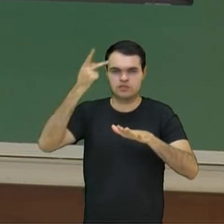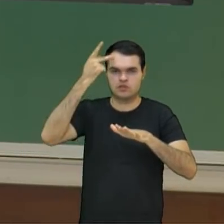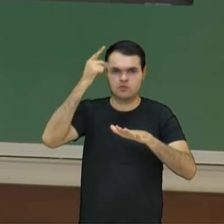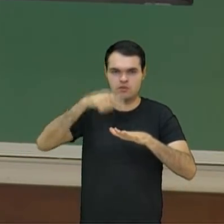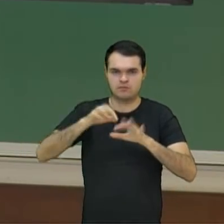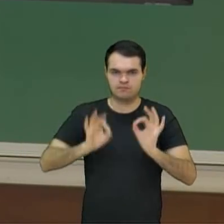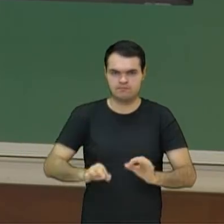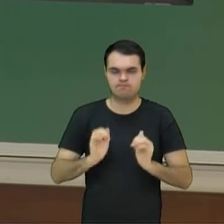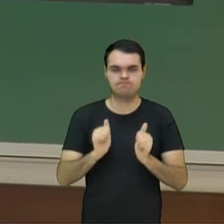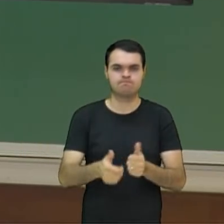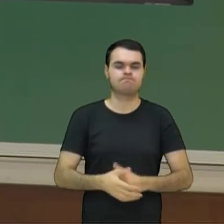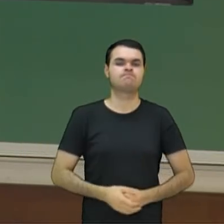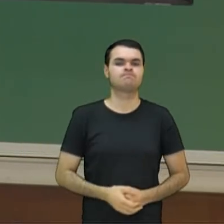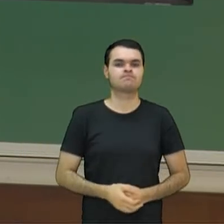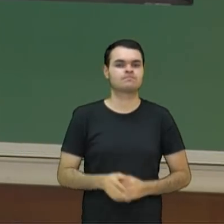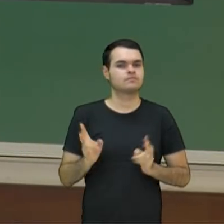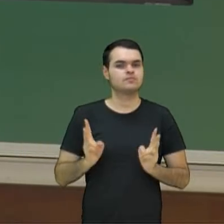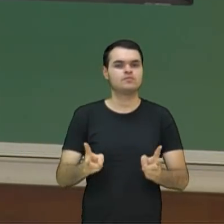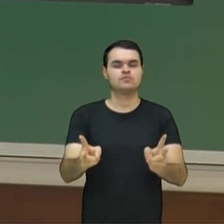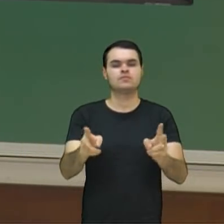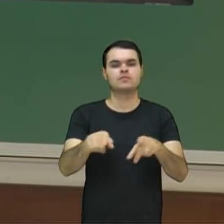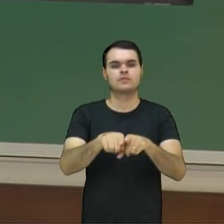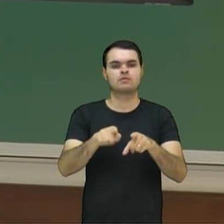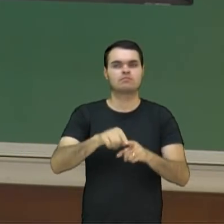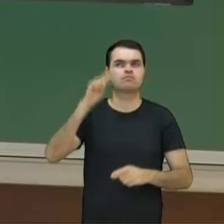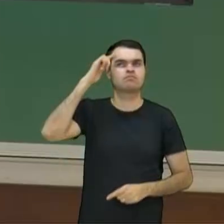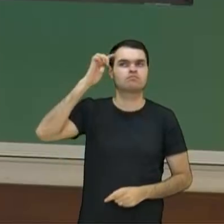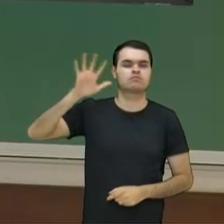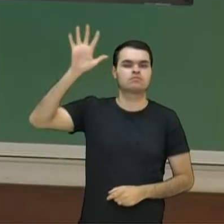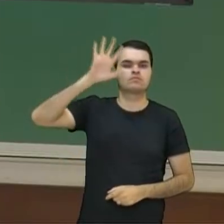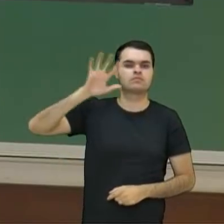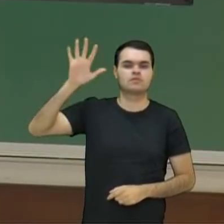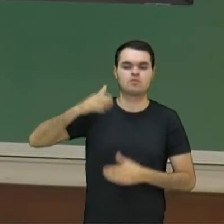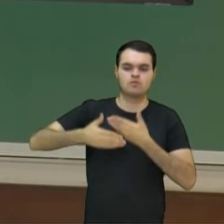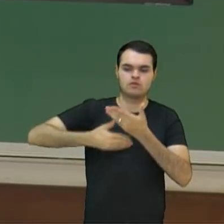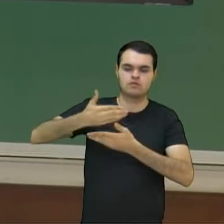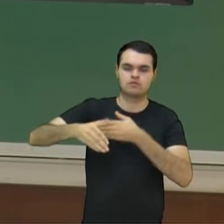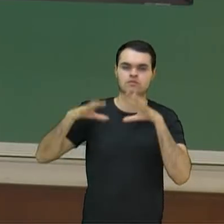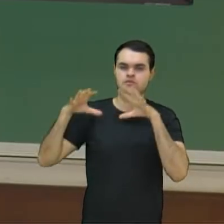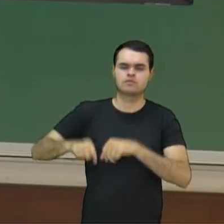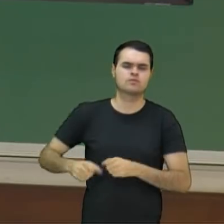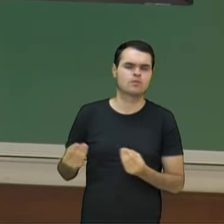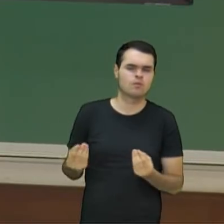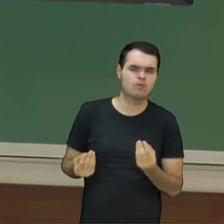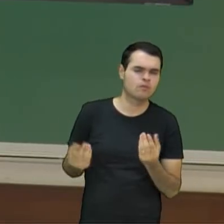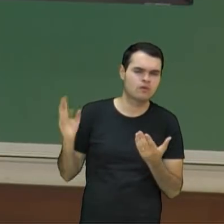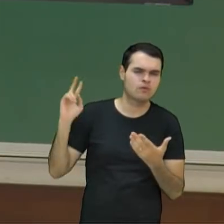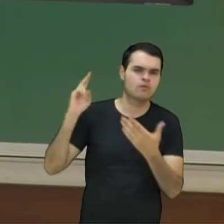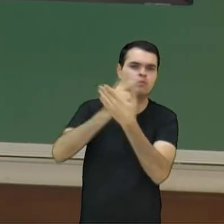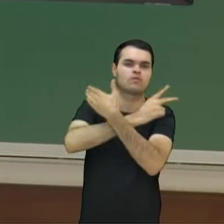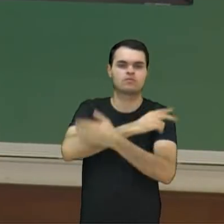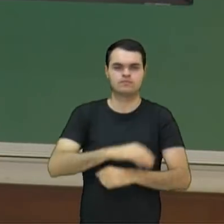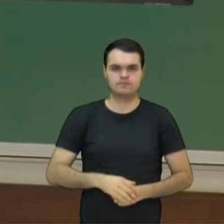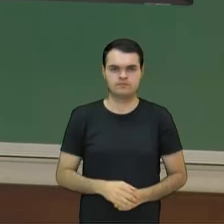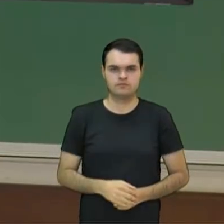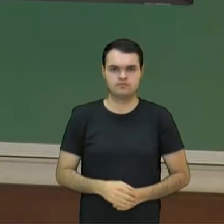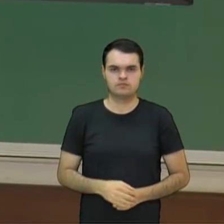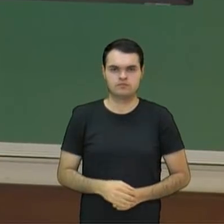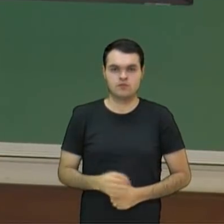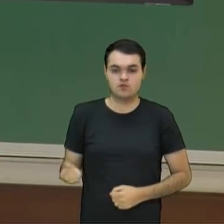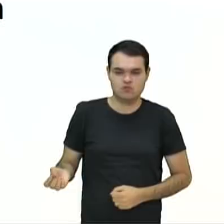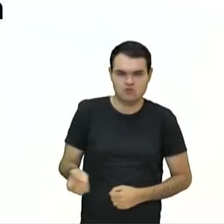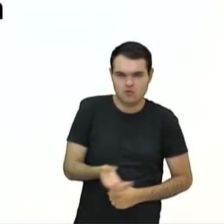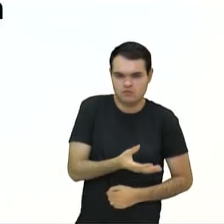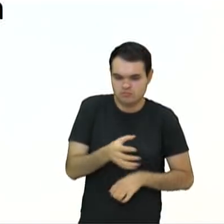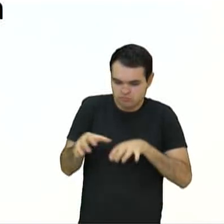certo? Continuando ainda com aquela ideia de processo de ocupação, como isso aconteceu. Novos núcleos urbanos são fundados